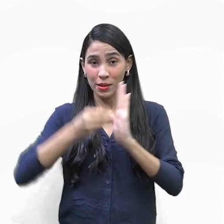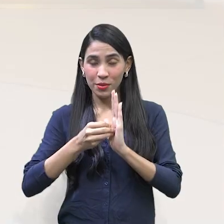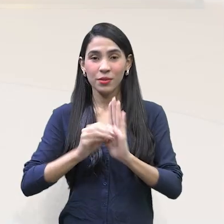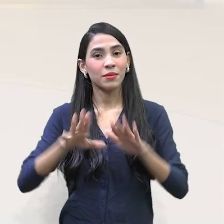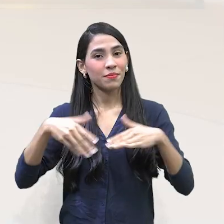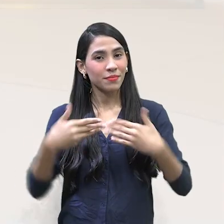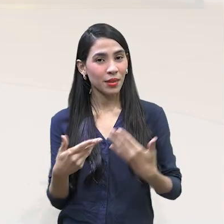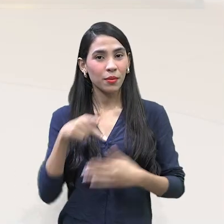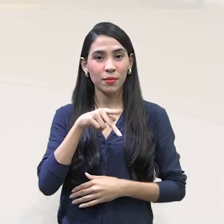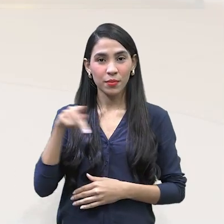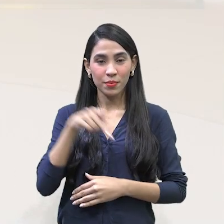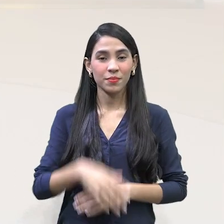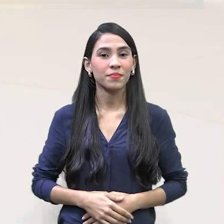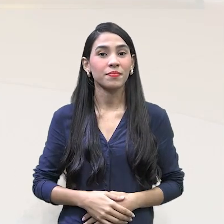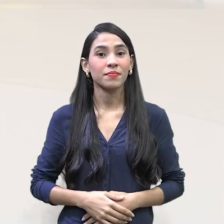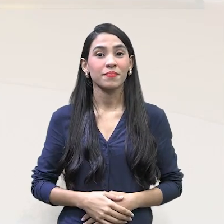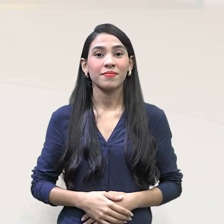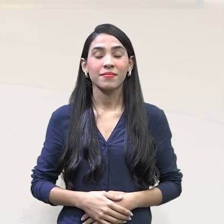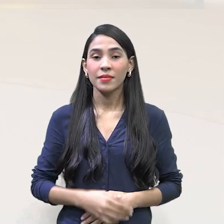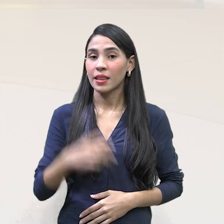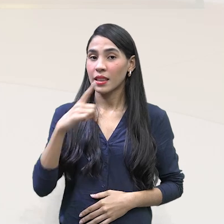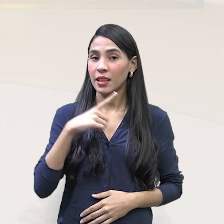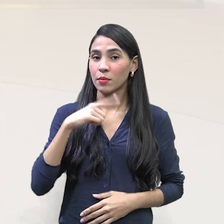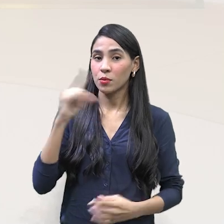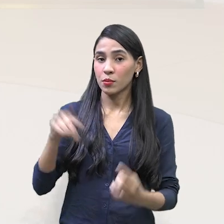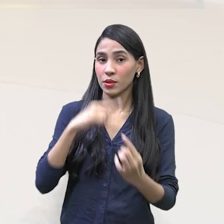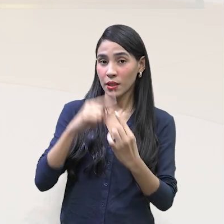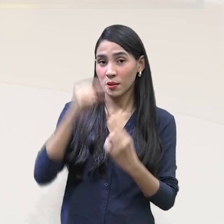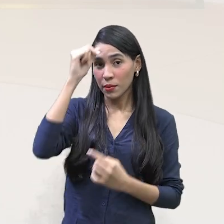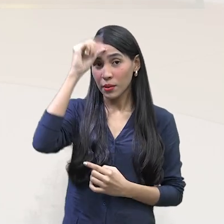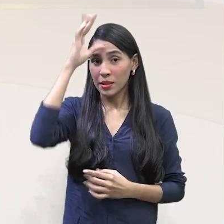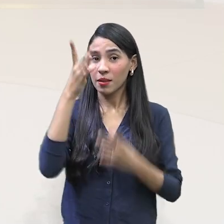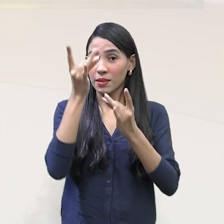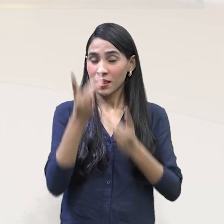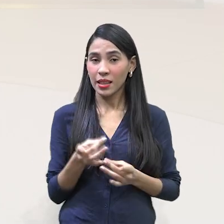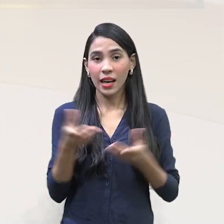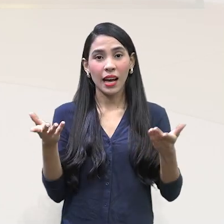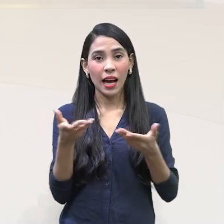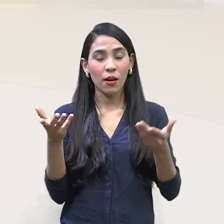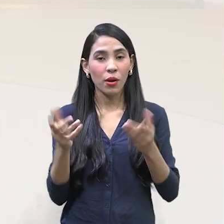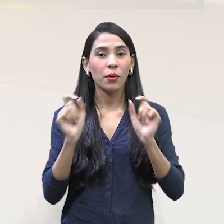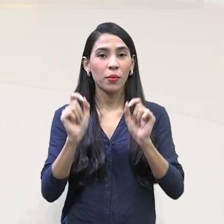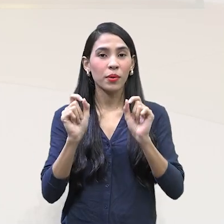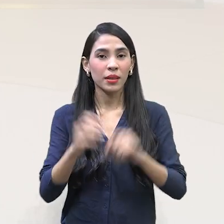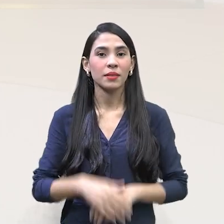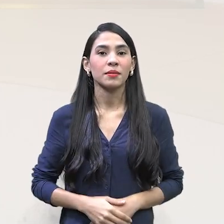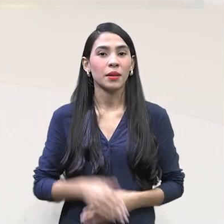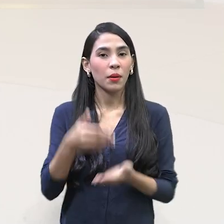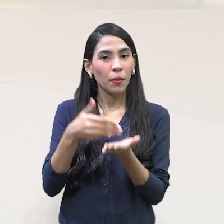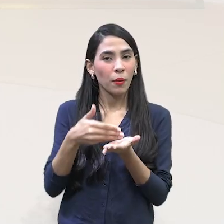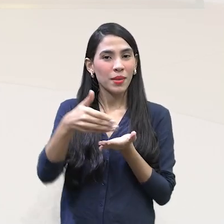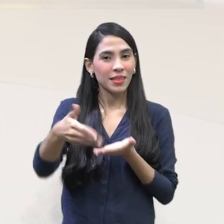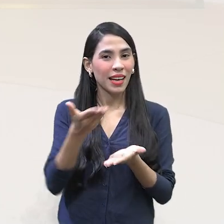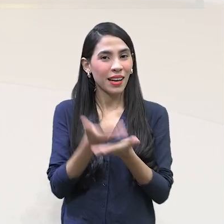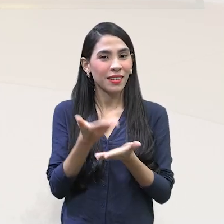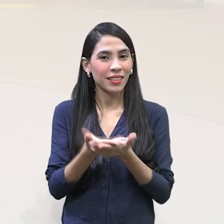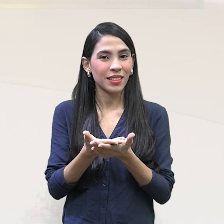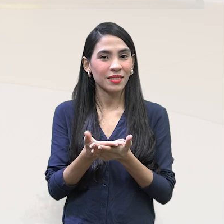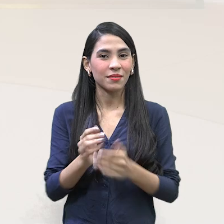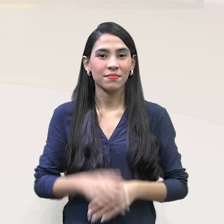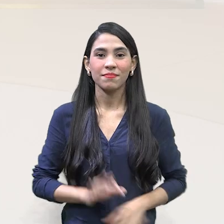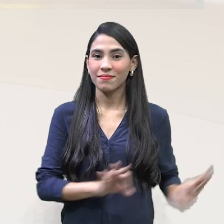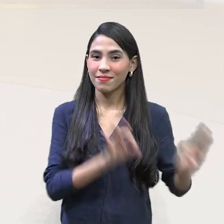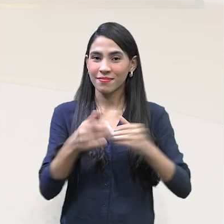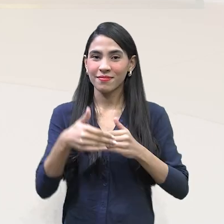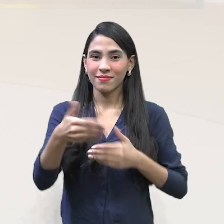Bem, professor, aí, temos o objeto de conhecimento e detalhamento, agora só nos resta iniciar a nossa aula. Vamos